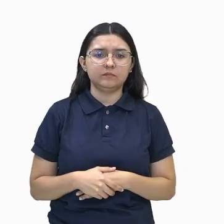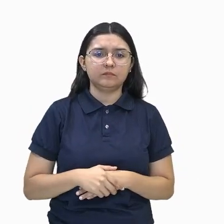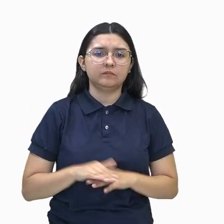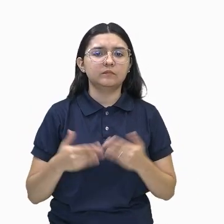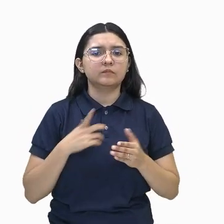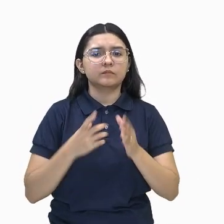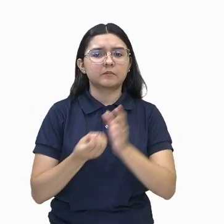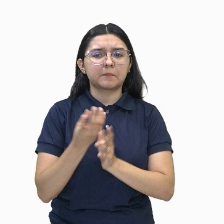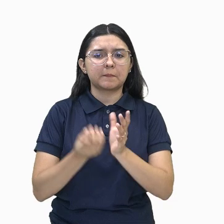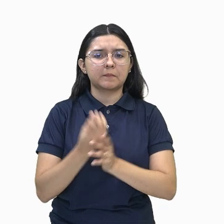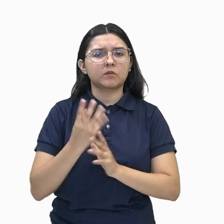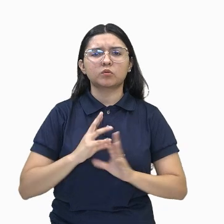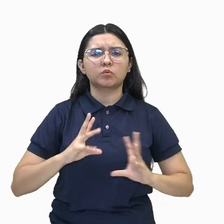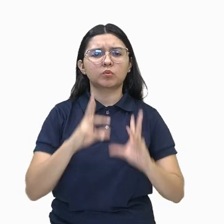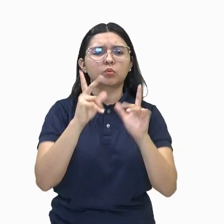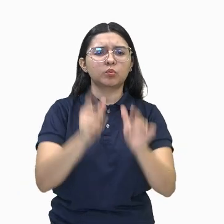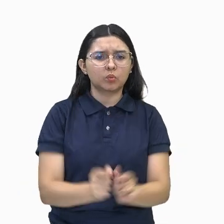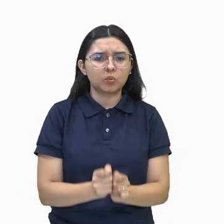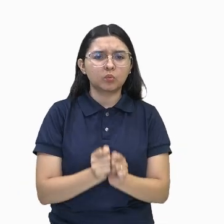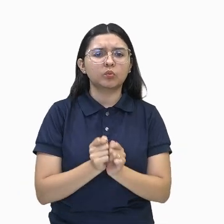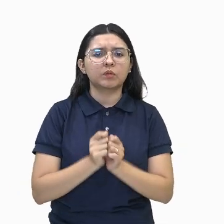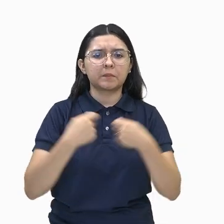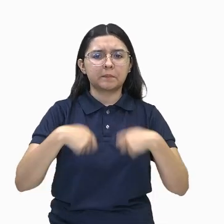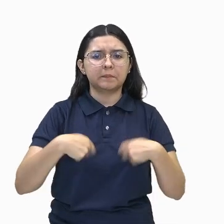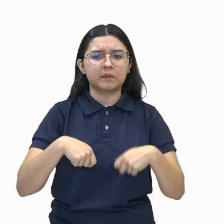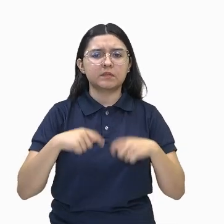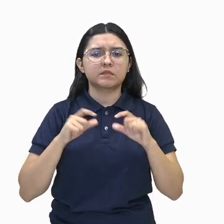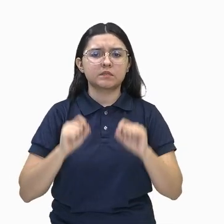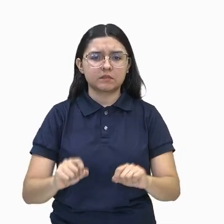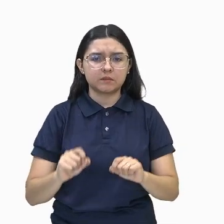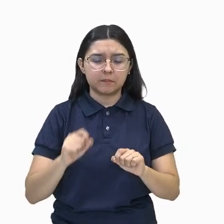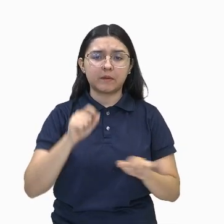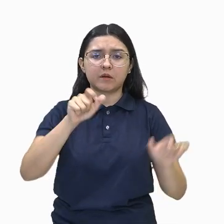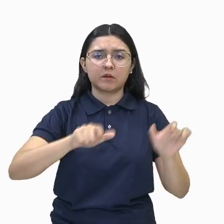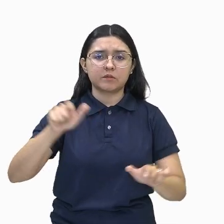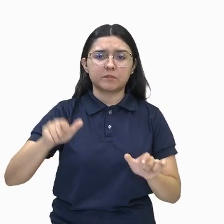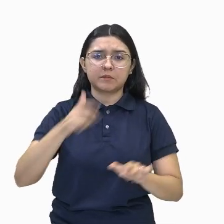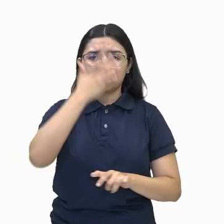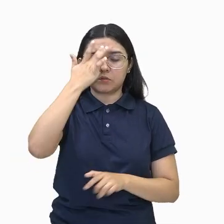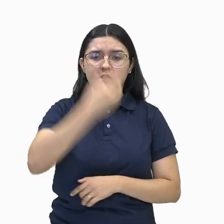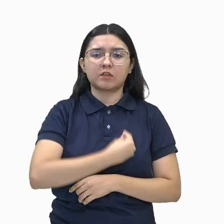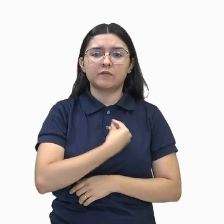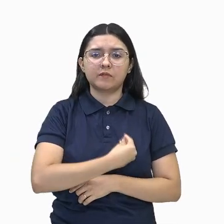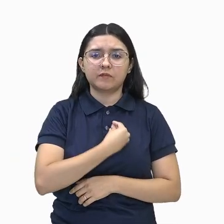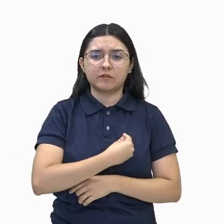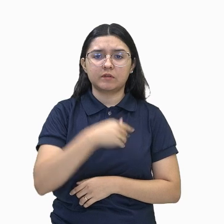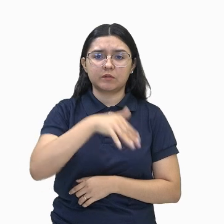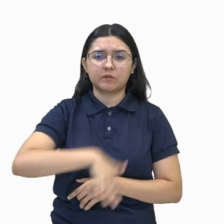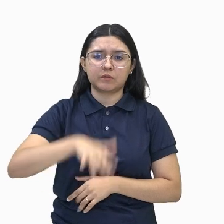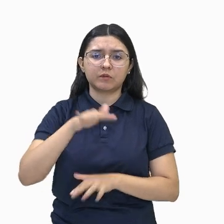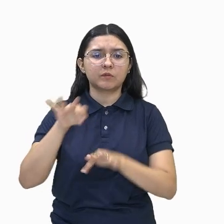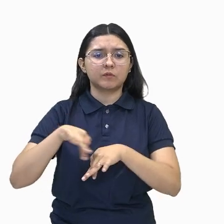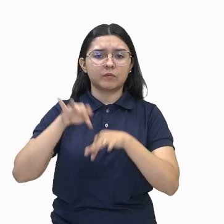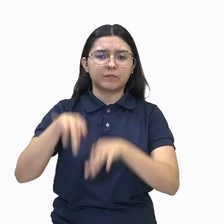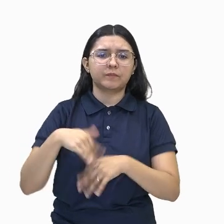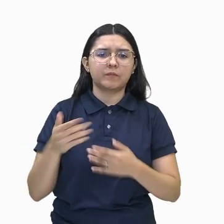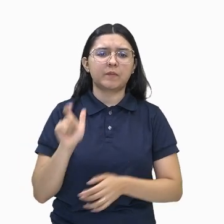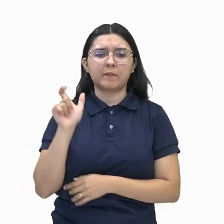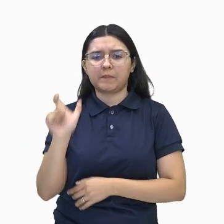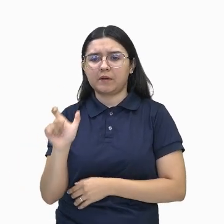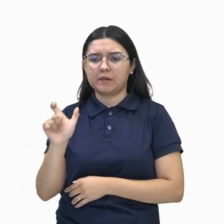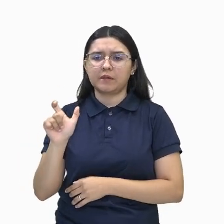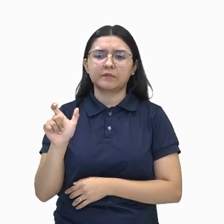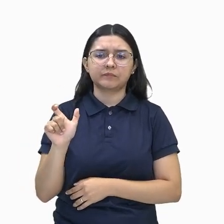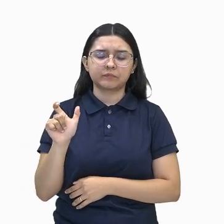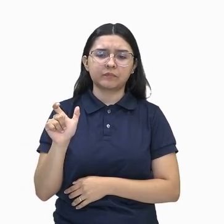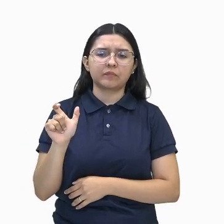produziam praticamente tudo o que era necessário para os moradores do feudo. Vamos pegar uma palavra basicamente